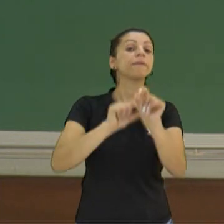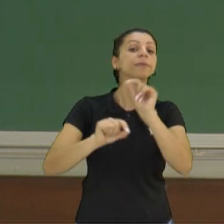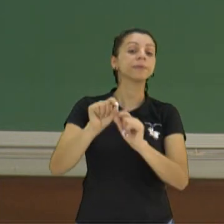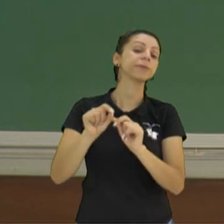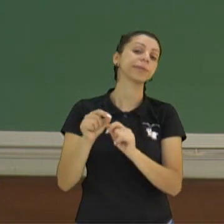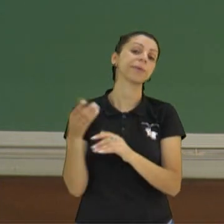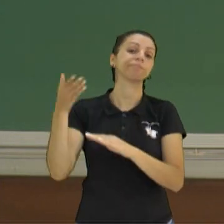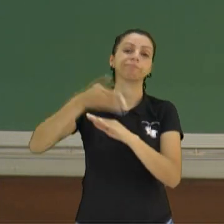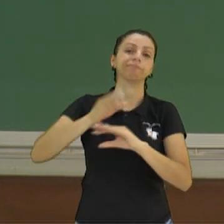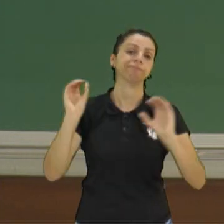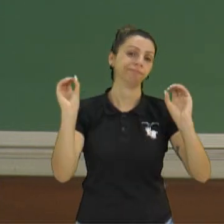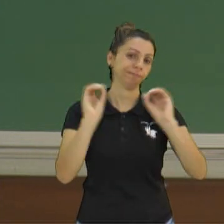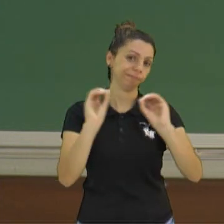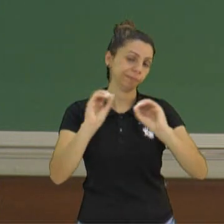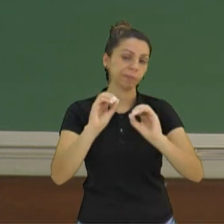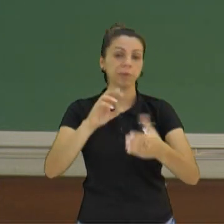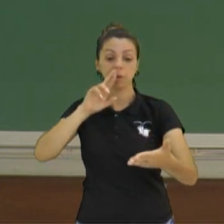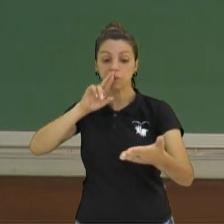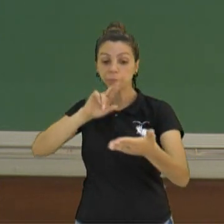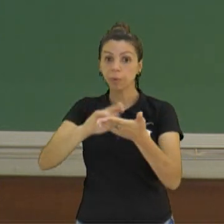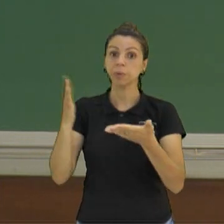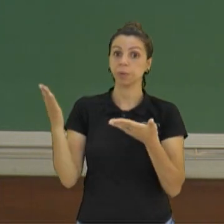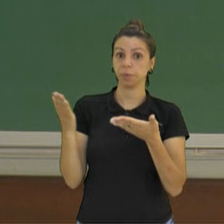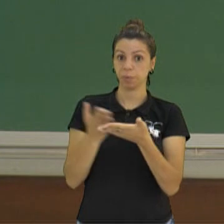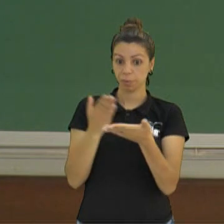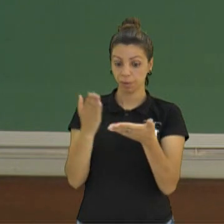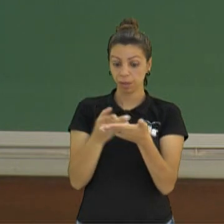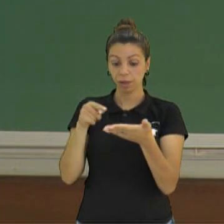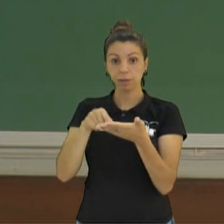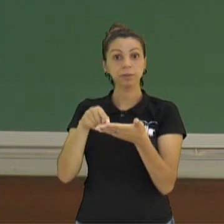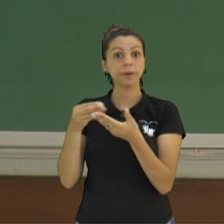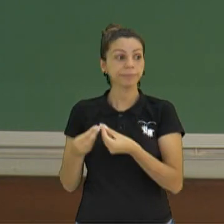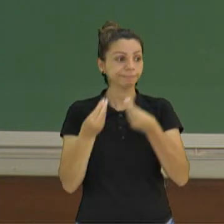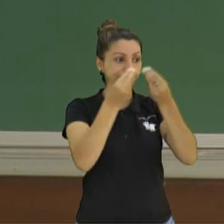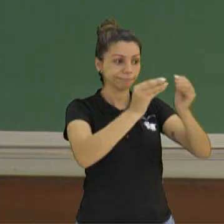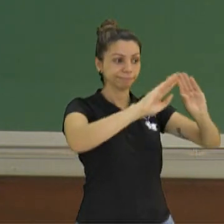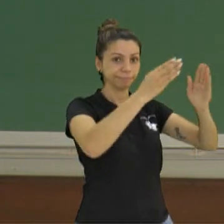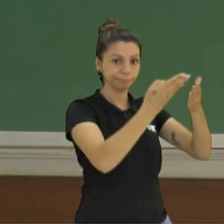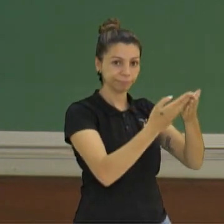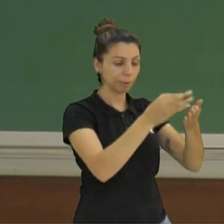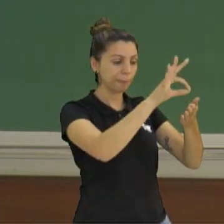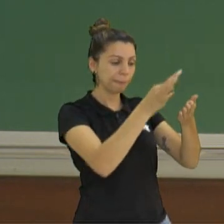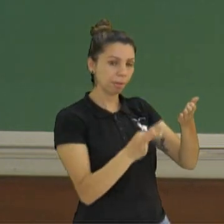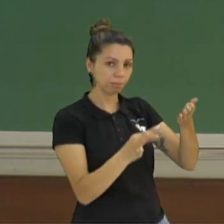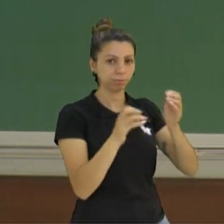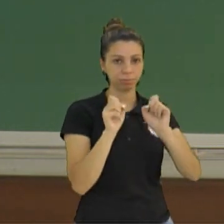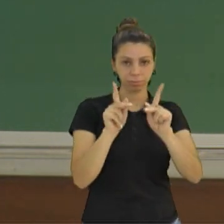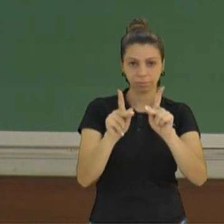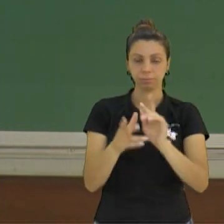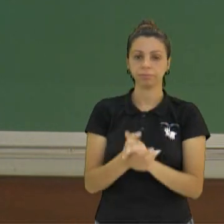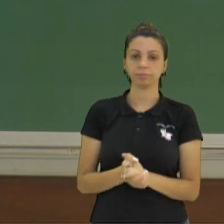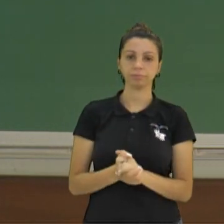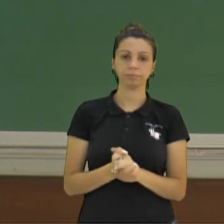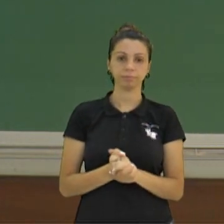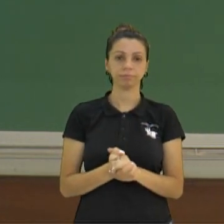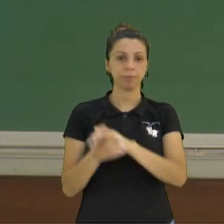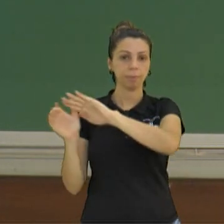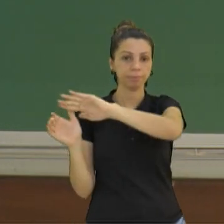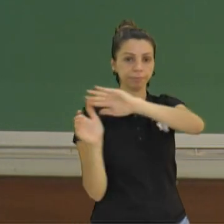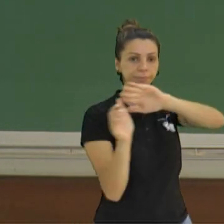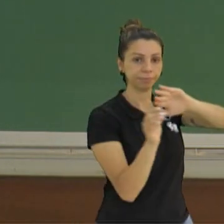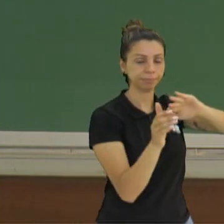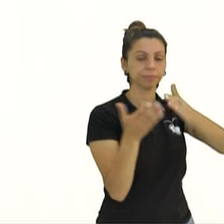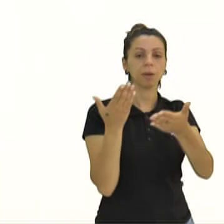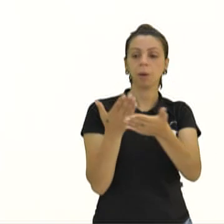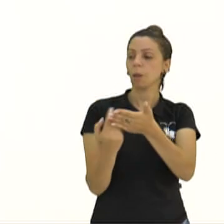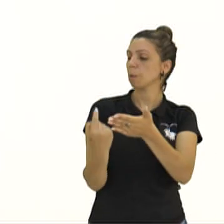plataformas, faz as atividades direitinho no caderno, leva na escola para correção, beleza? Então vamos começar. Na aula anterior